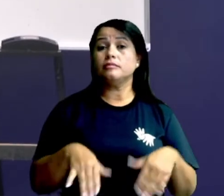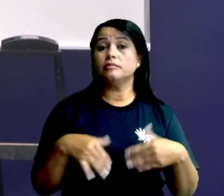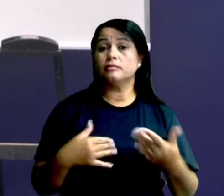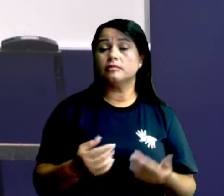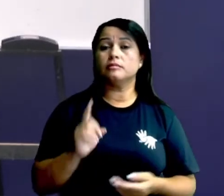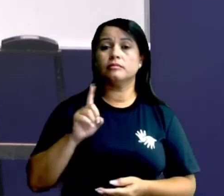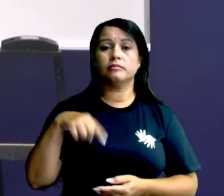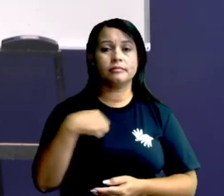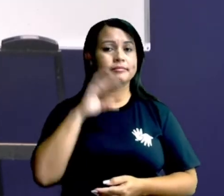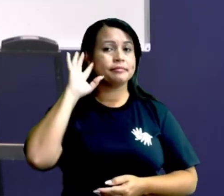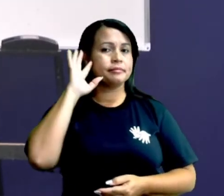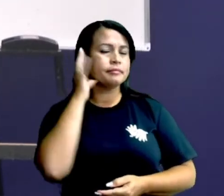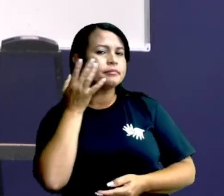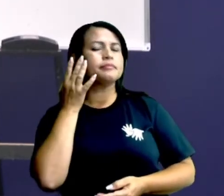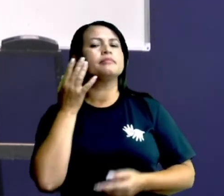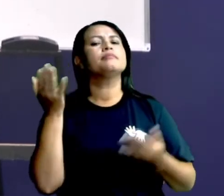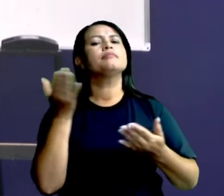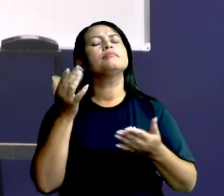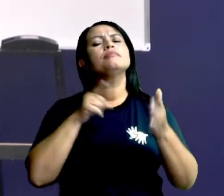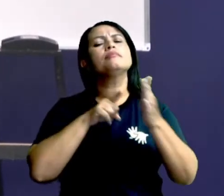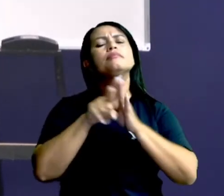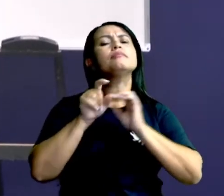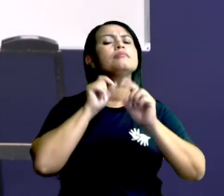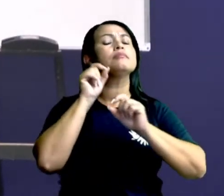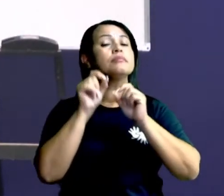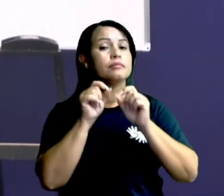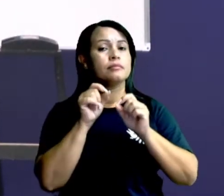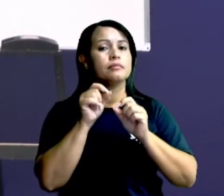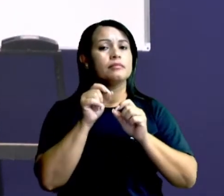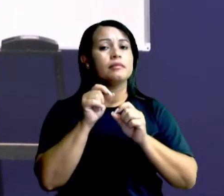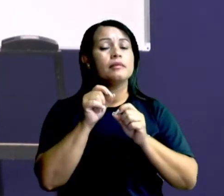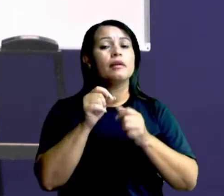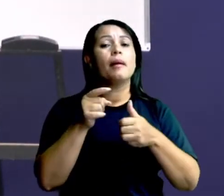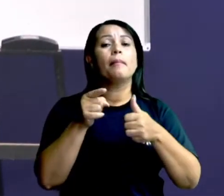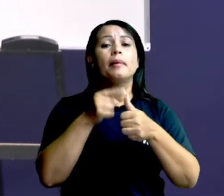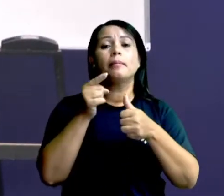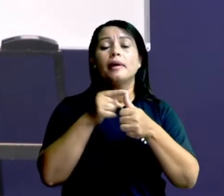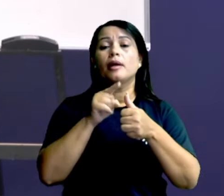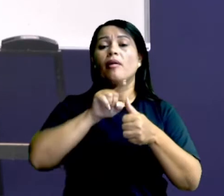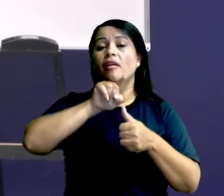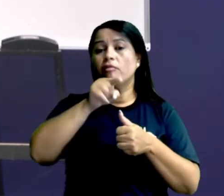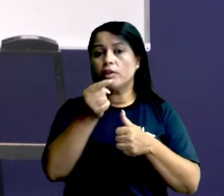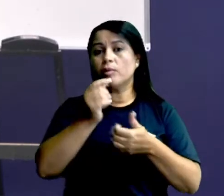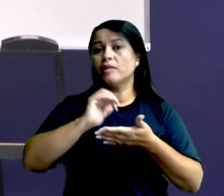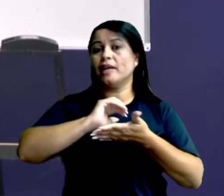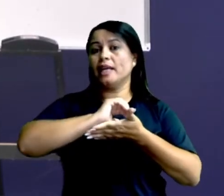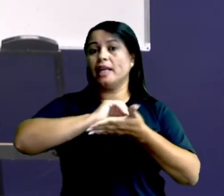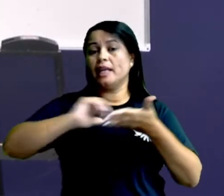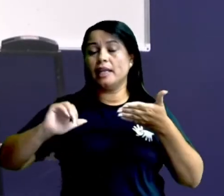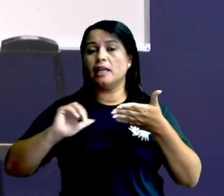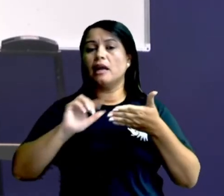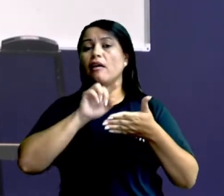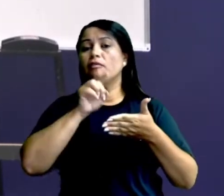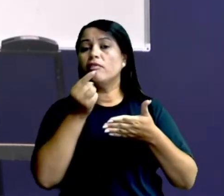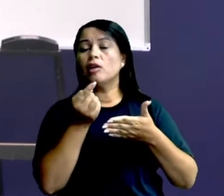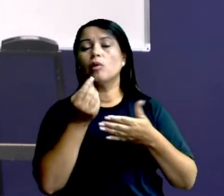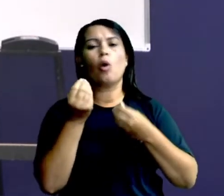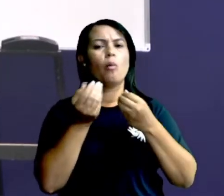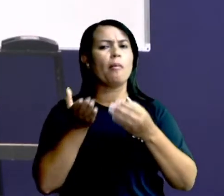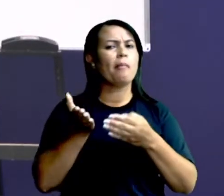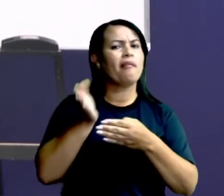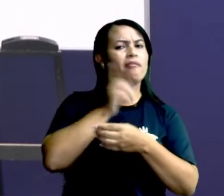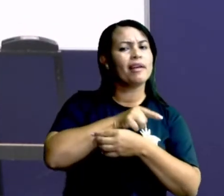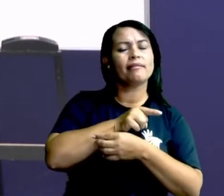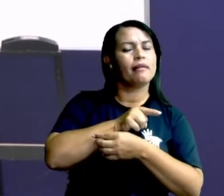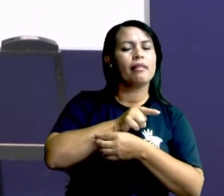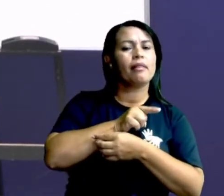Então, para a gente resolver essa questão, a primeira coisa que temos que fazer é eliminar essa vírgula. Mas a gente vai eliminar lá para frente? Não.